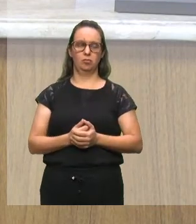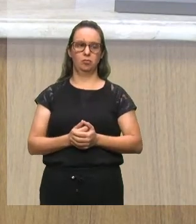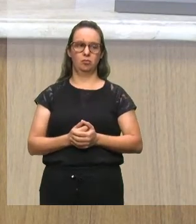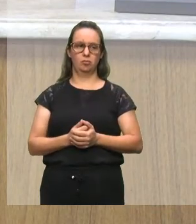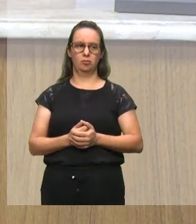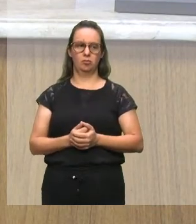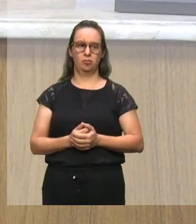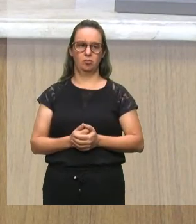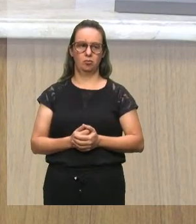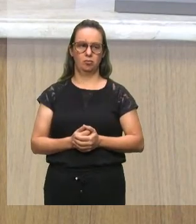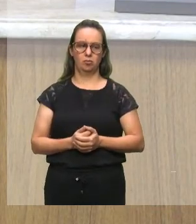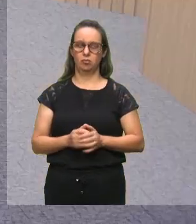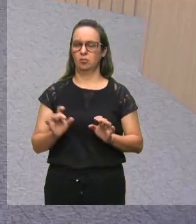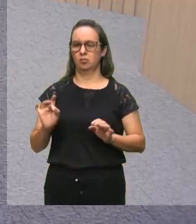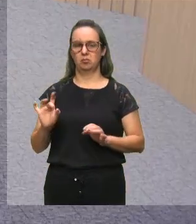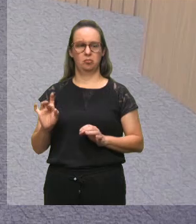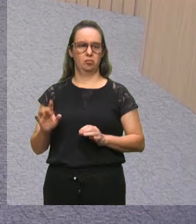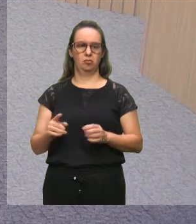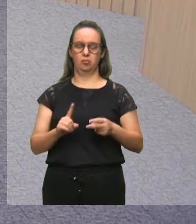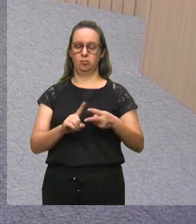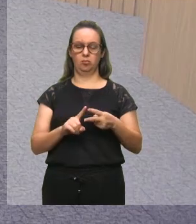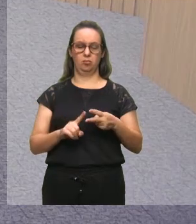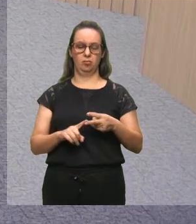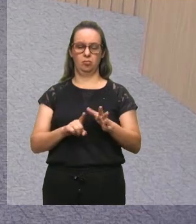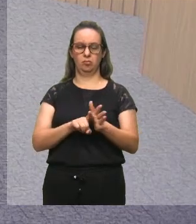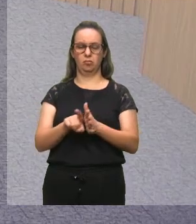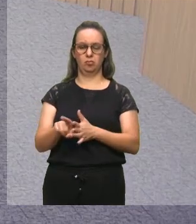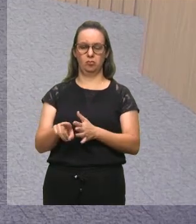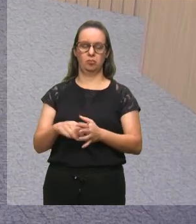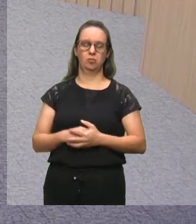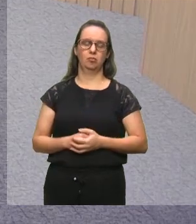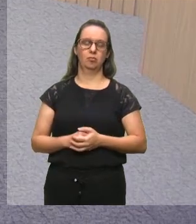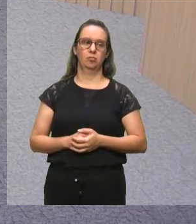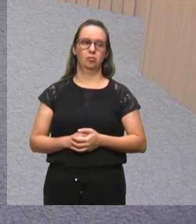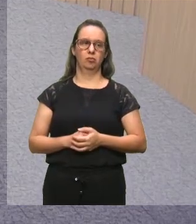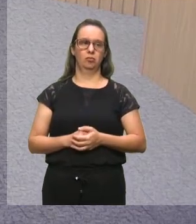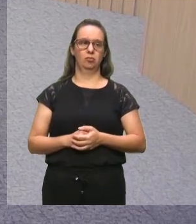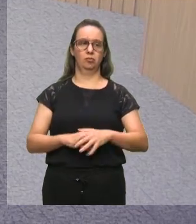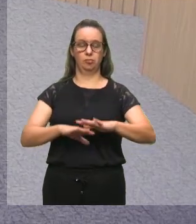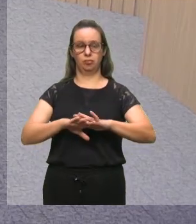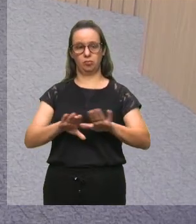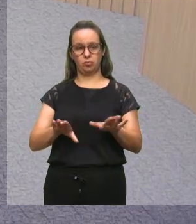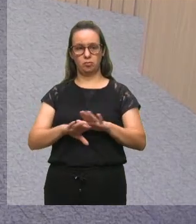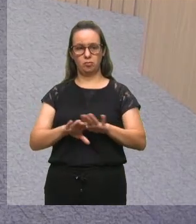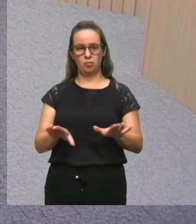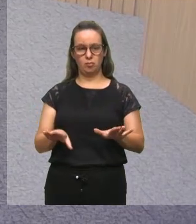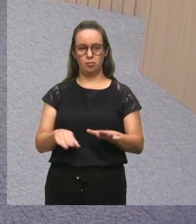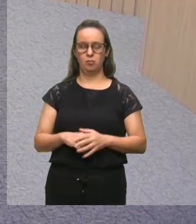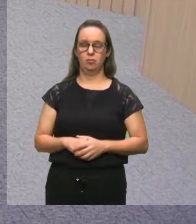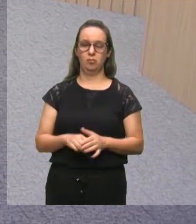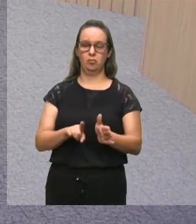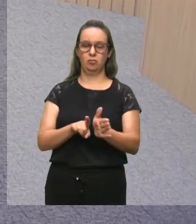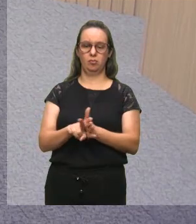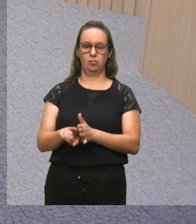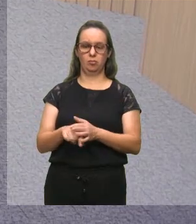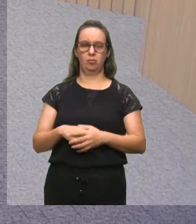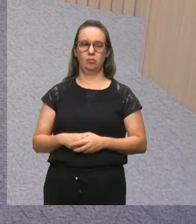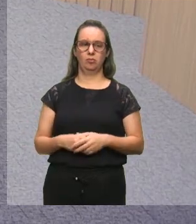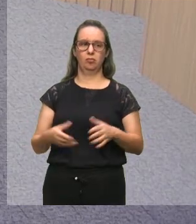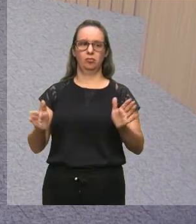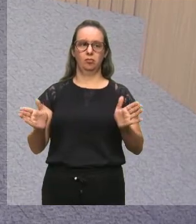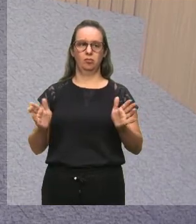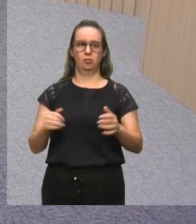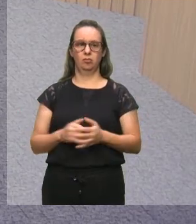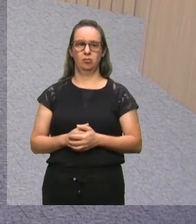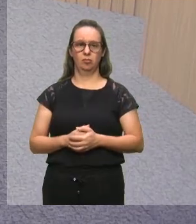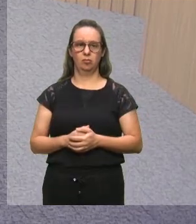São essas duas perguntas. Perfeito, então. Encerramos o expediente das perguntas por escritos e passaremos ao uso das